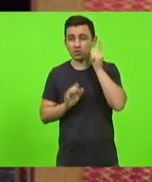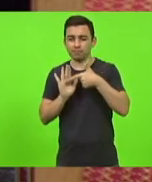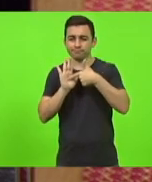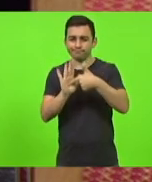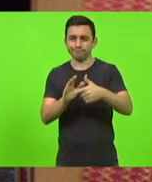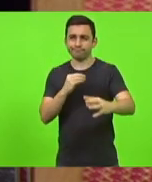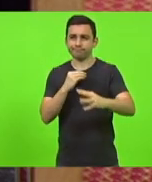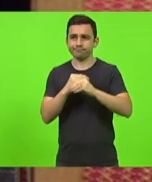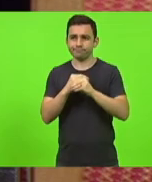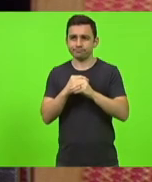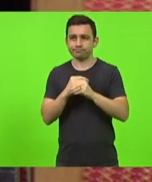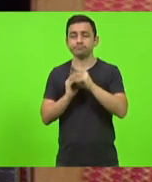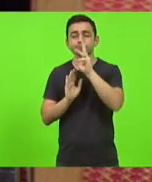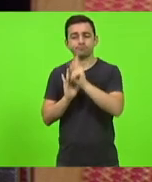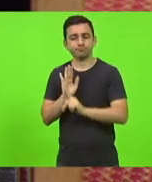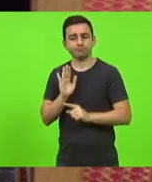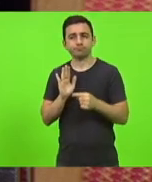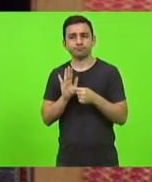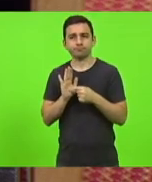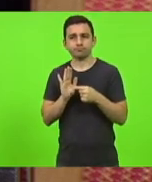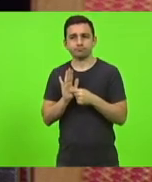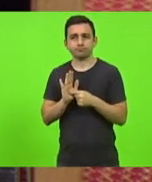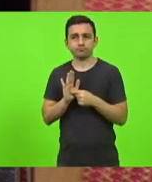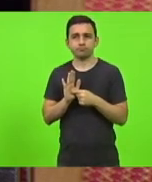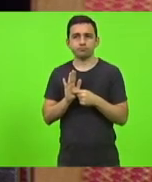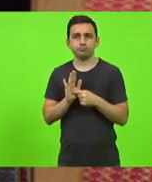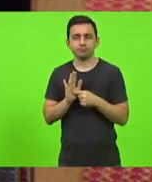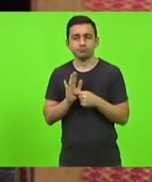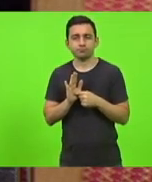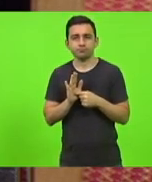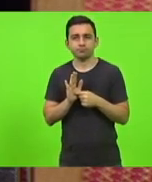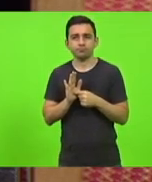emenda nesse projeto que era só para